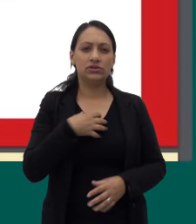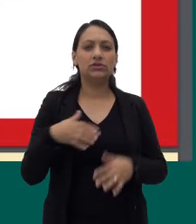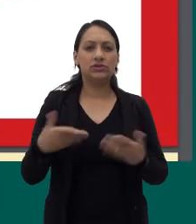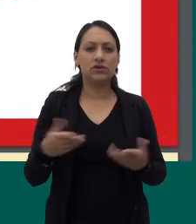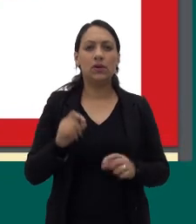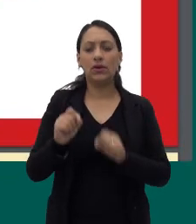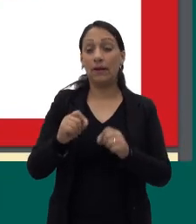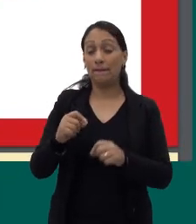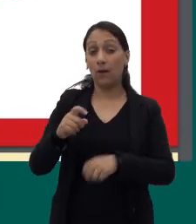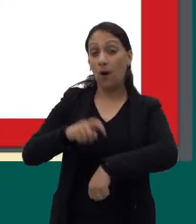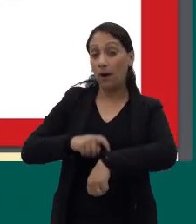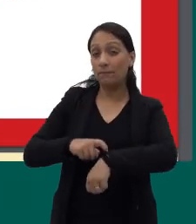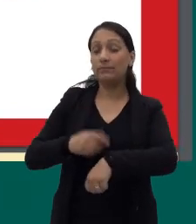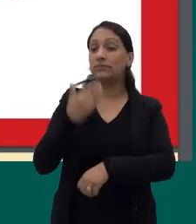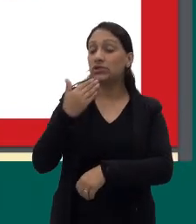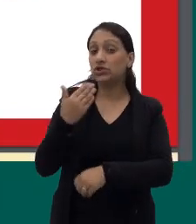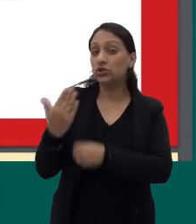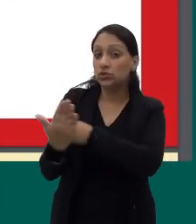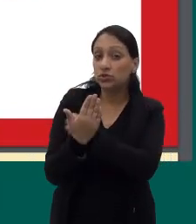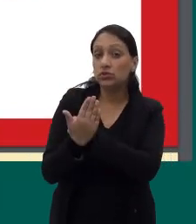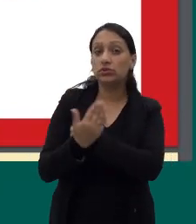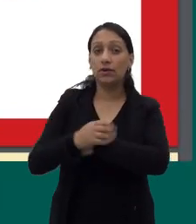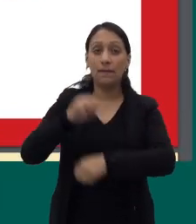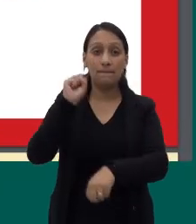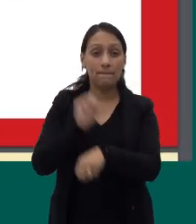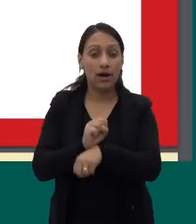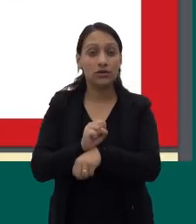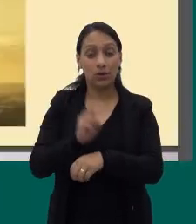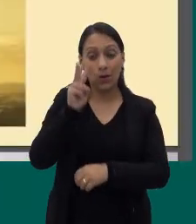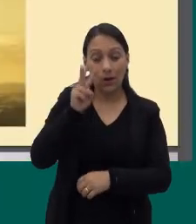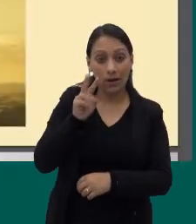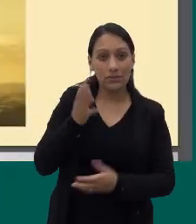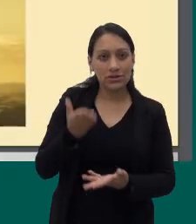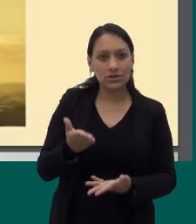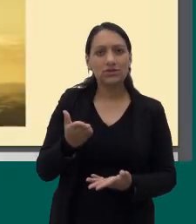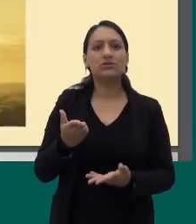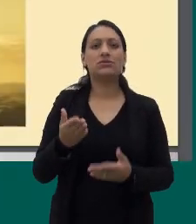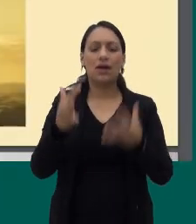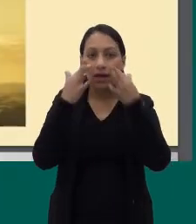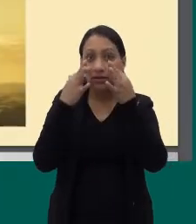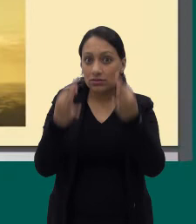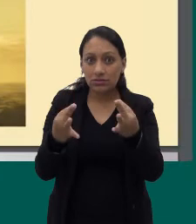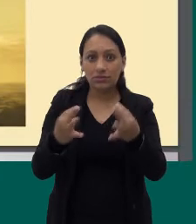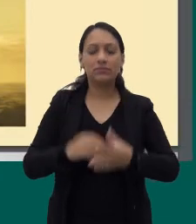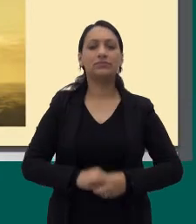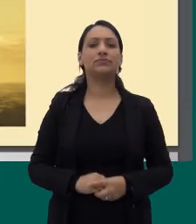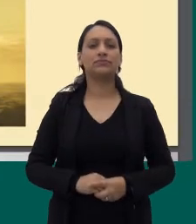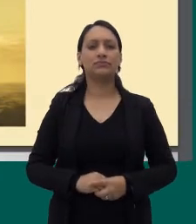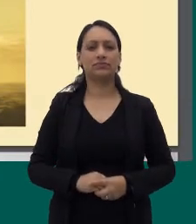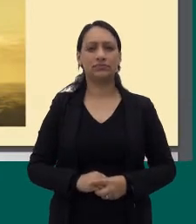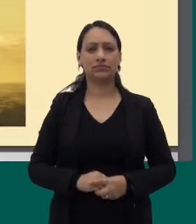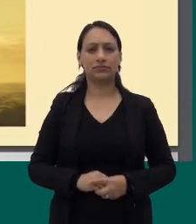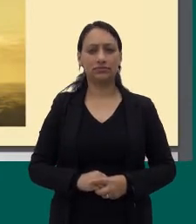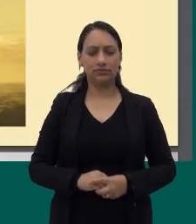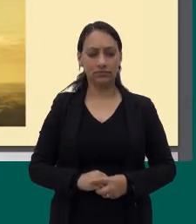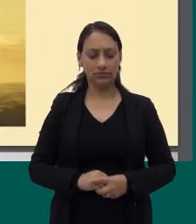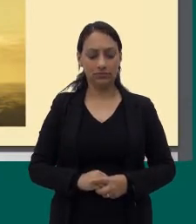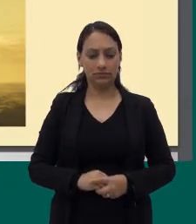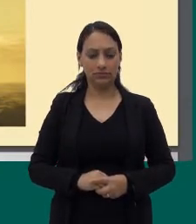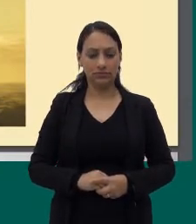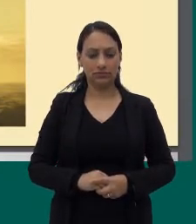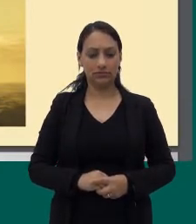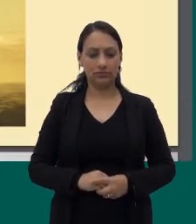pedir ajuda, é a hora de uma pausa, é a hora de olhar para isso e dar uma atenção. E como dar atenção? Acho que assim